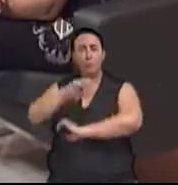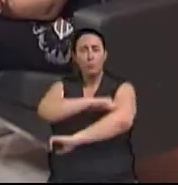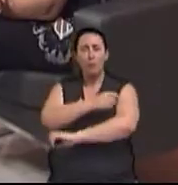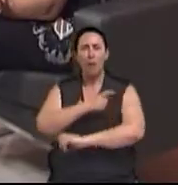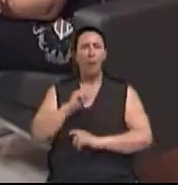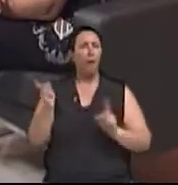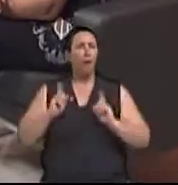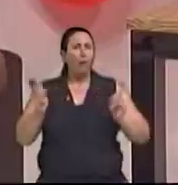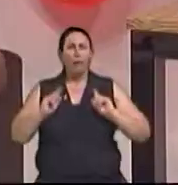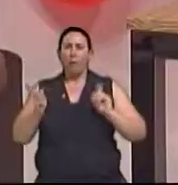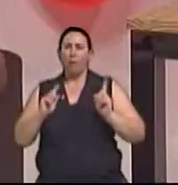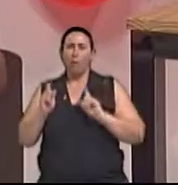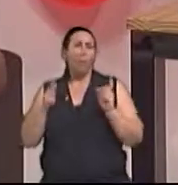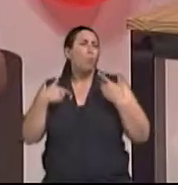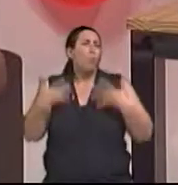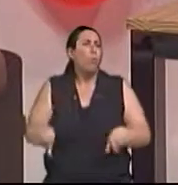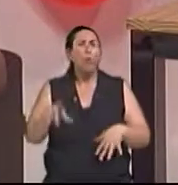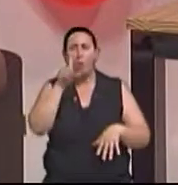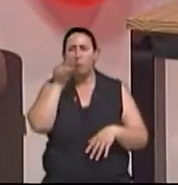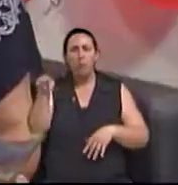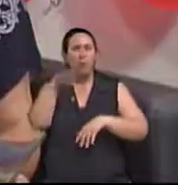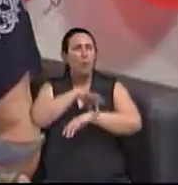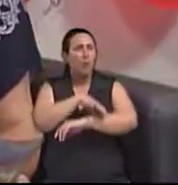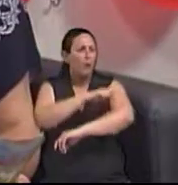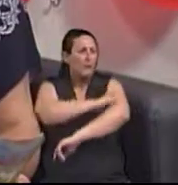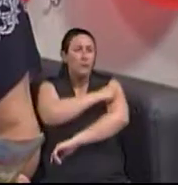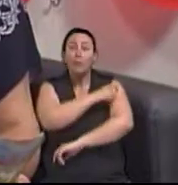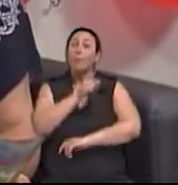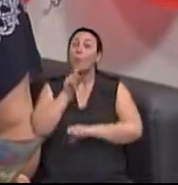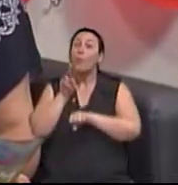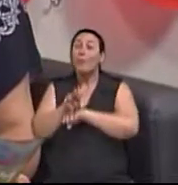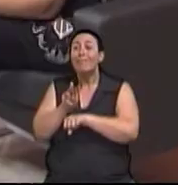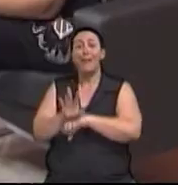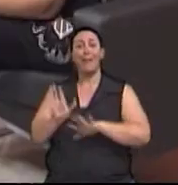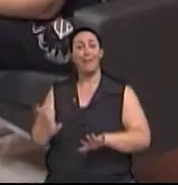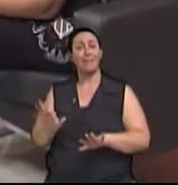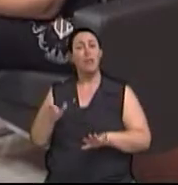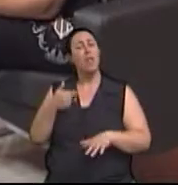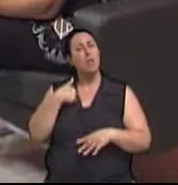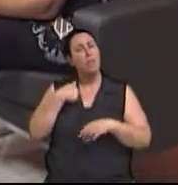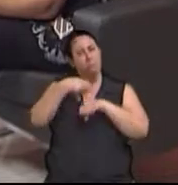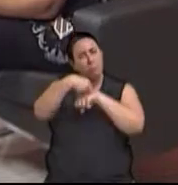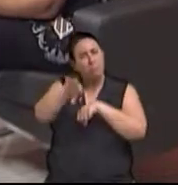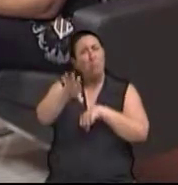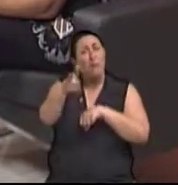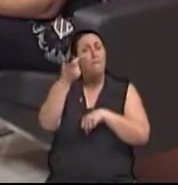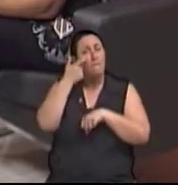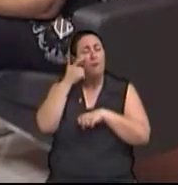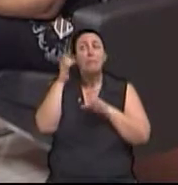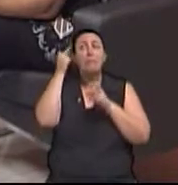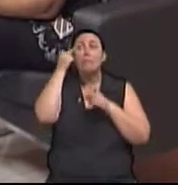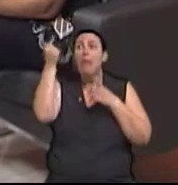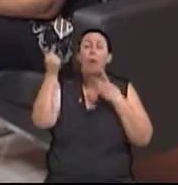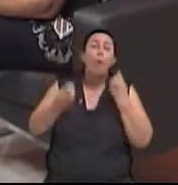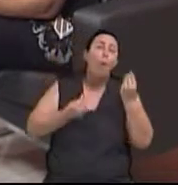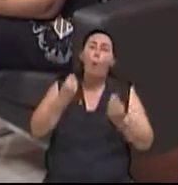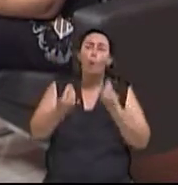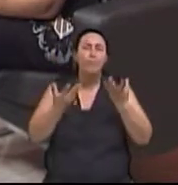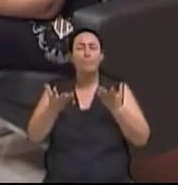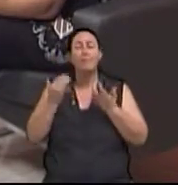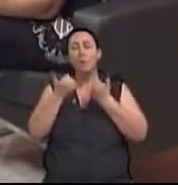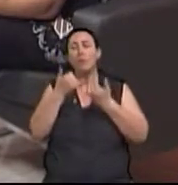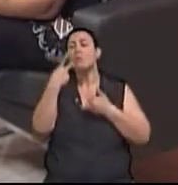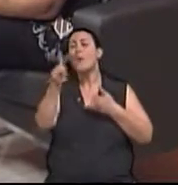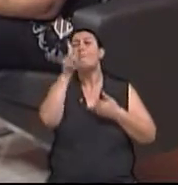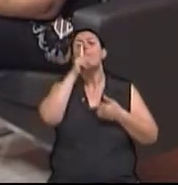queriam que a mãe se machucasse mas também tem que ser entendido como uma ideia de proteção de proteção mas eu dei mas vamos ver uma ideia o que que a sua